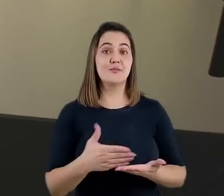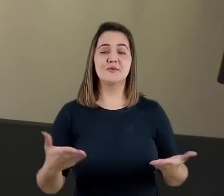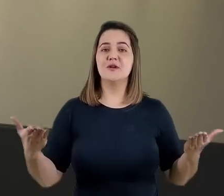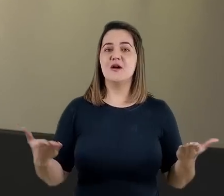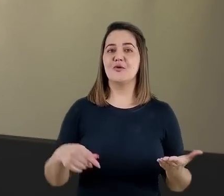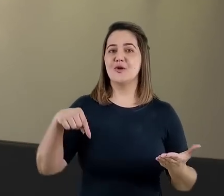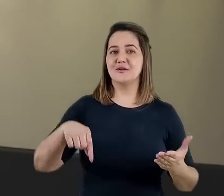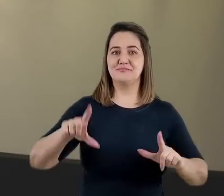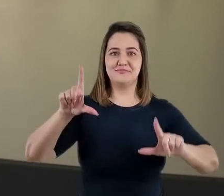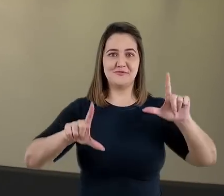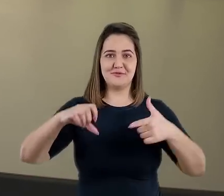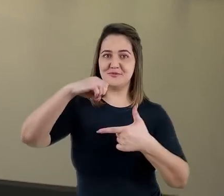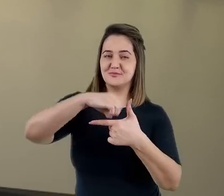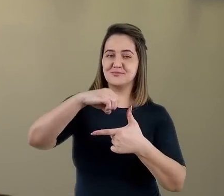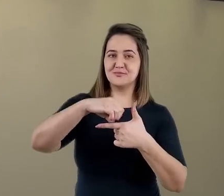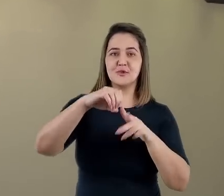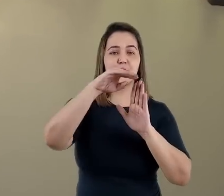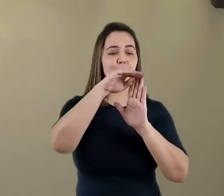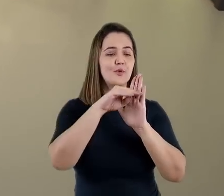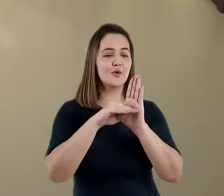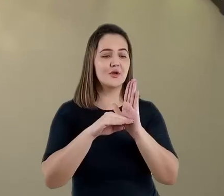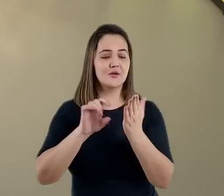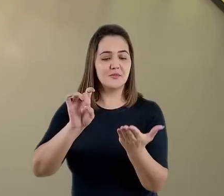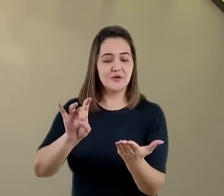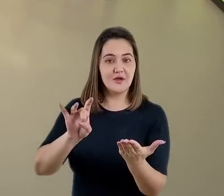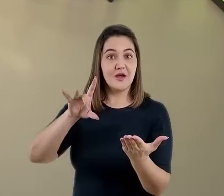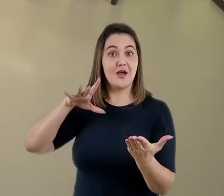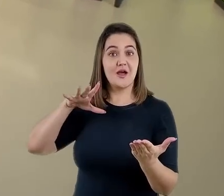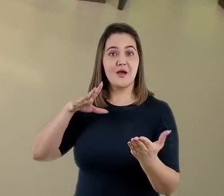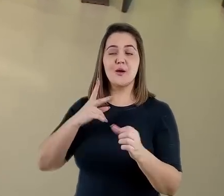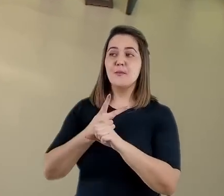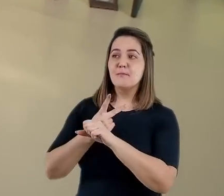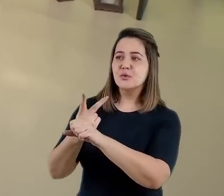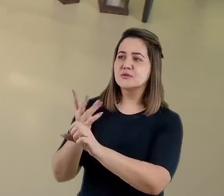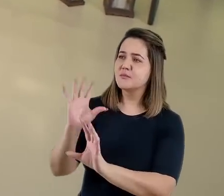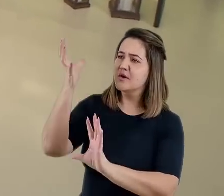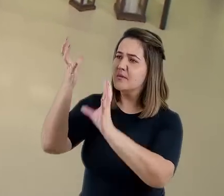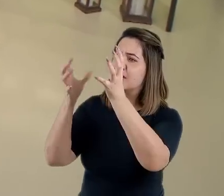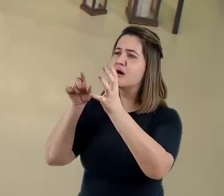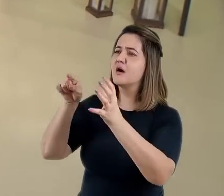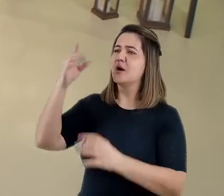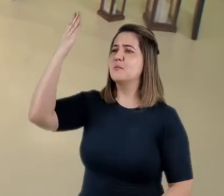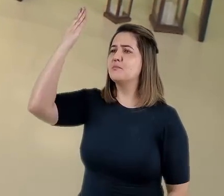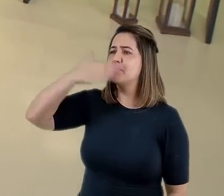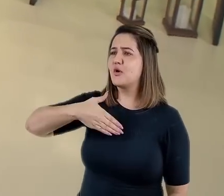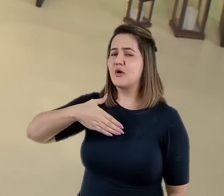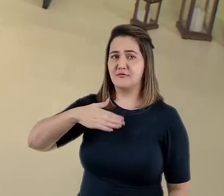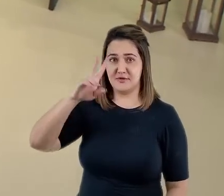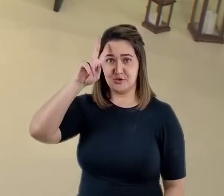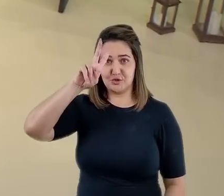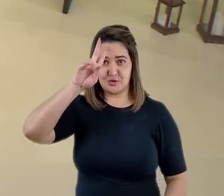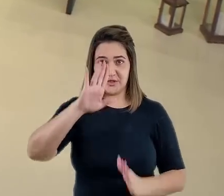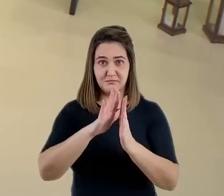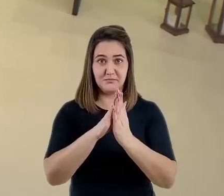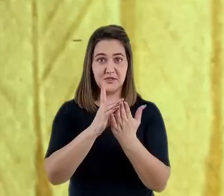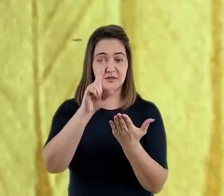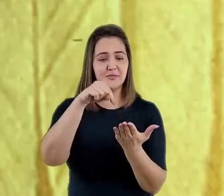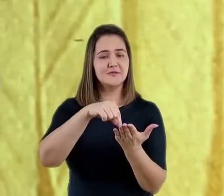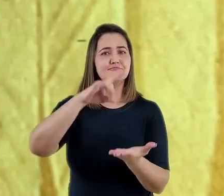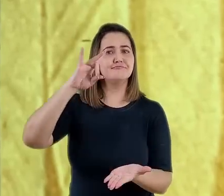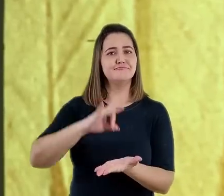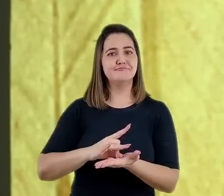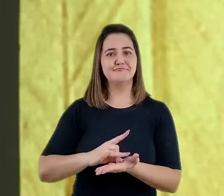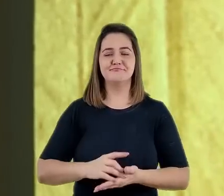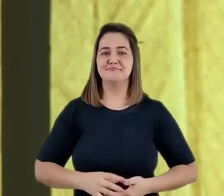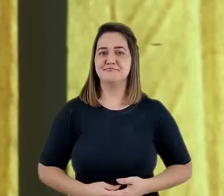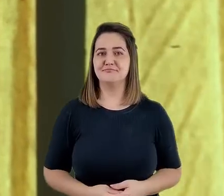Começa agora pela TV Novo Tempo mais um programa Evidências na busca de fatos que comprovem a veracidade histórica da Bíblia Sagrada. No